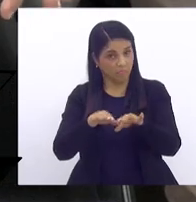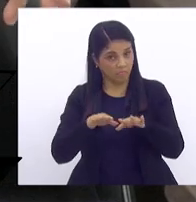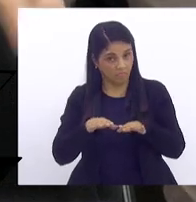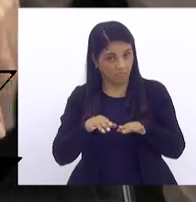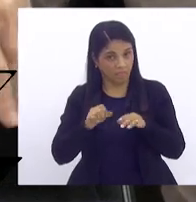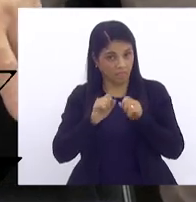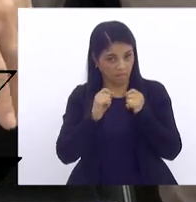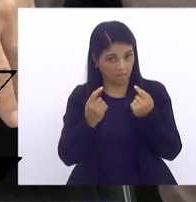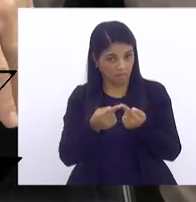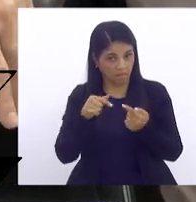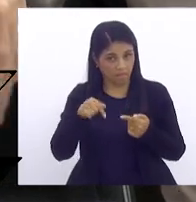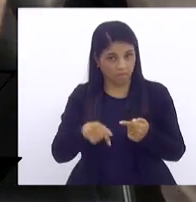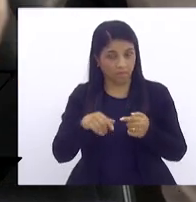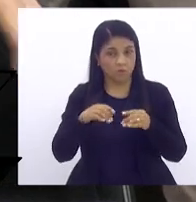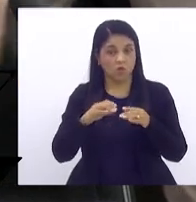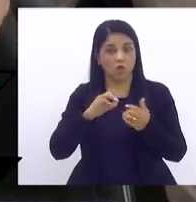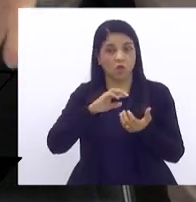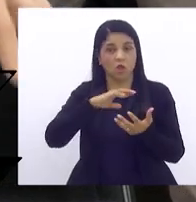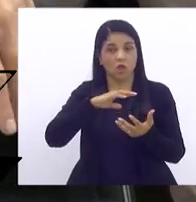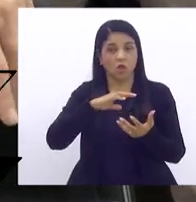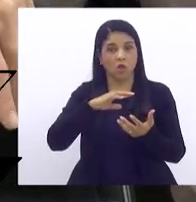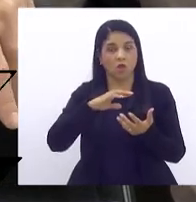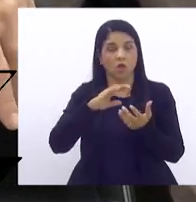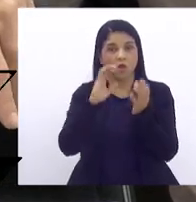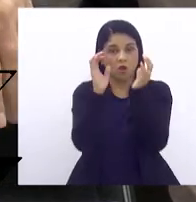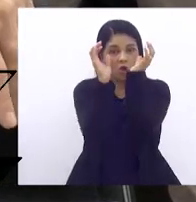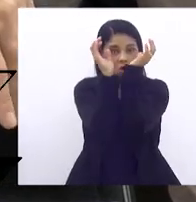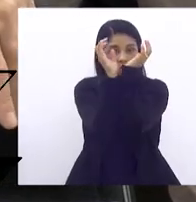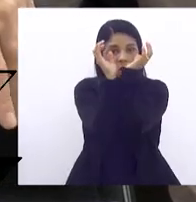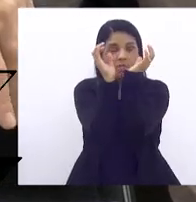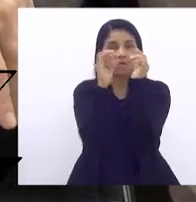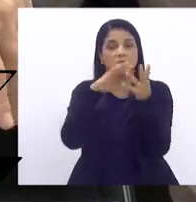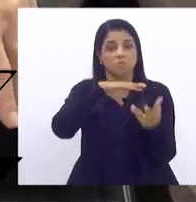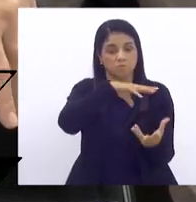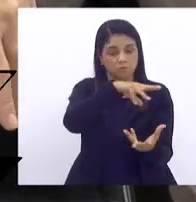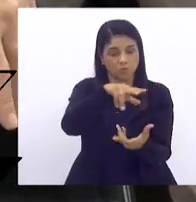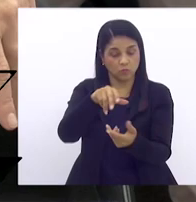Mundo, né, no entorno do Anel do Maracanã,